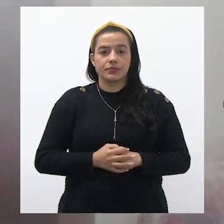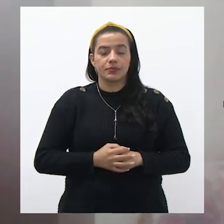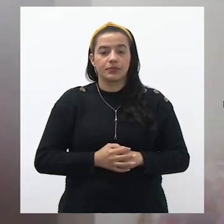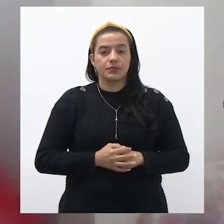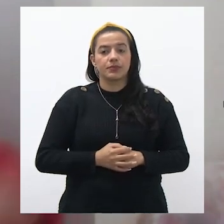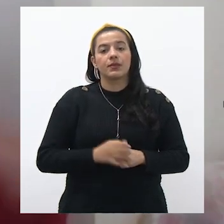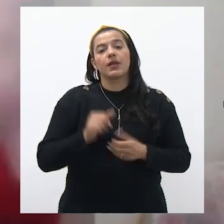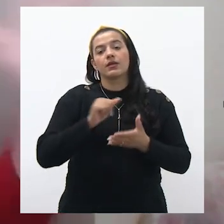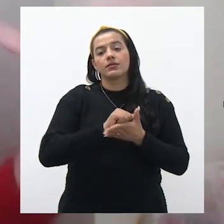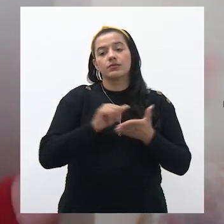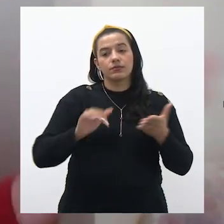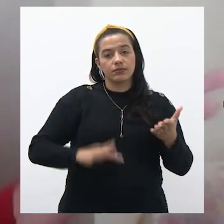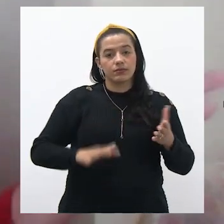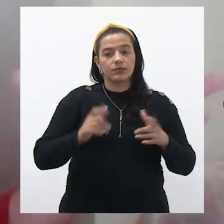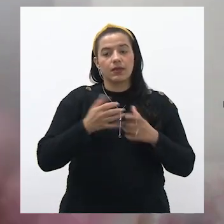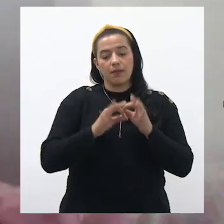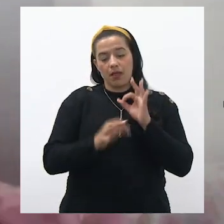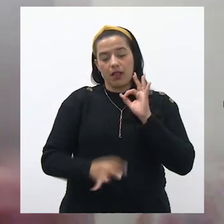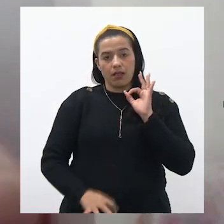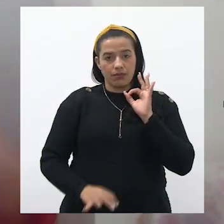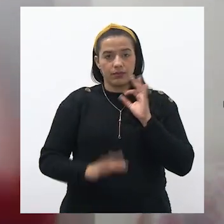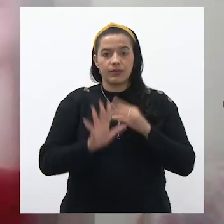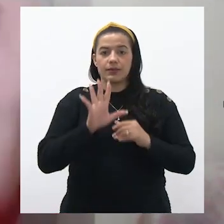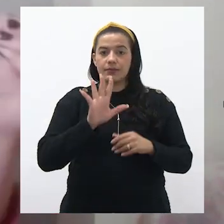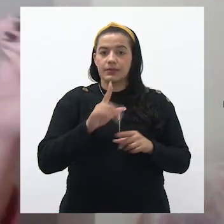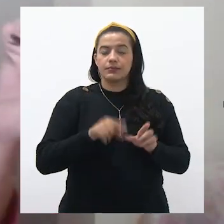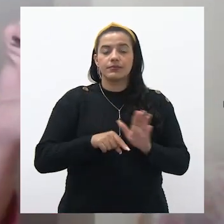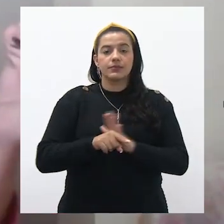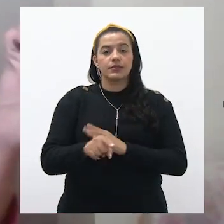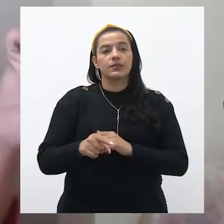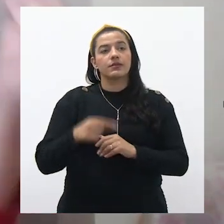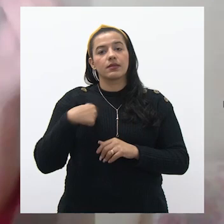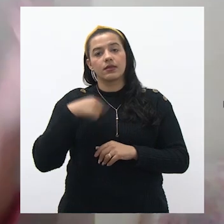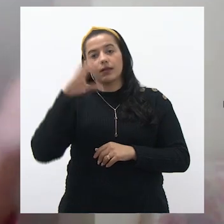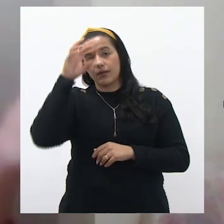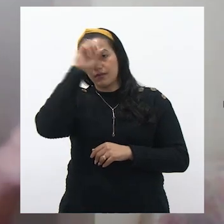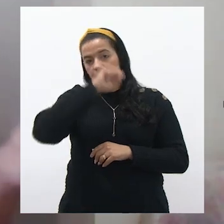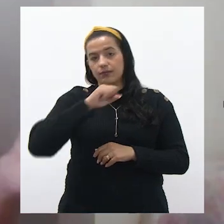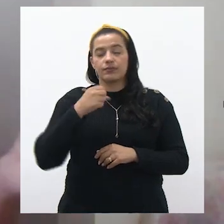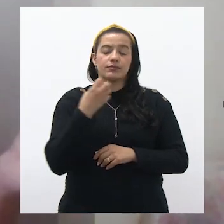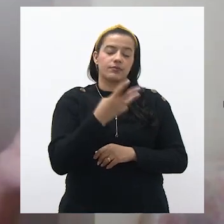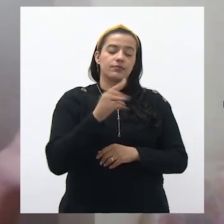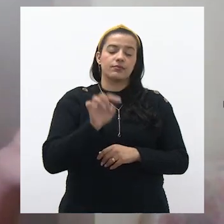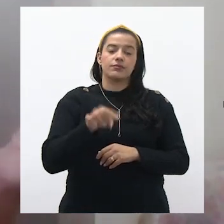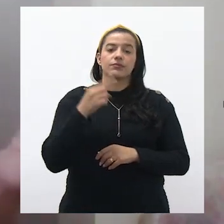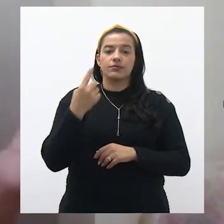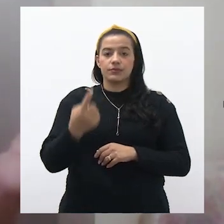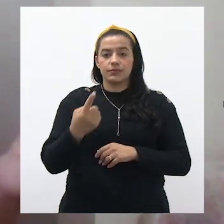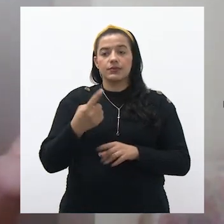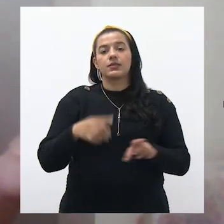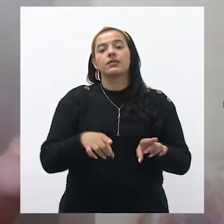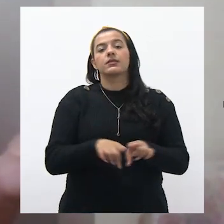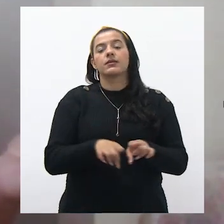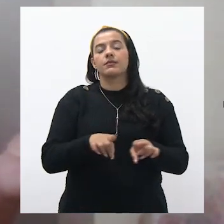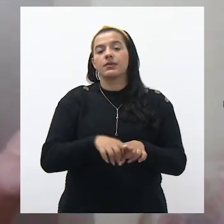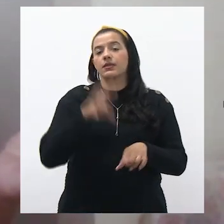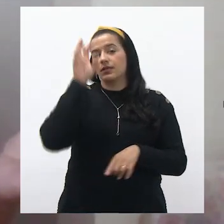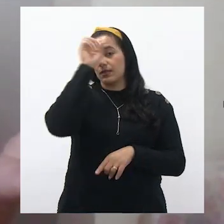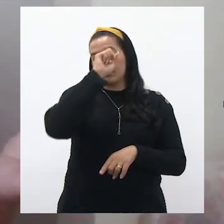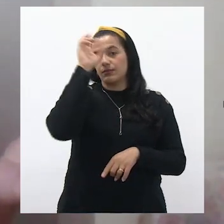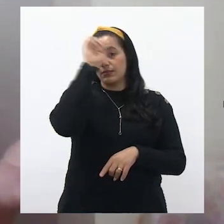A atividade ela é muito mais longa. Por quê? Porque ela tem a situação de aprendizagem 3.1 e ela tem a situação de